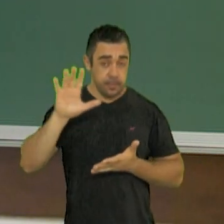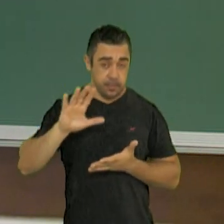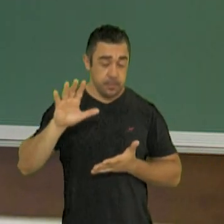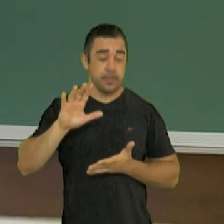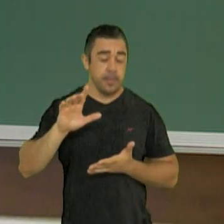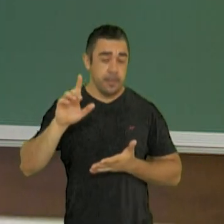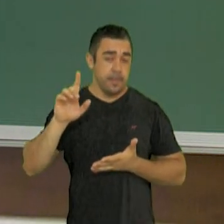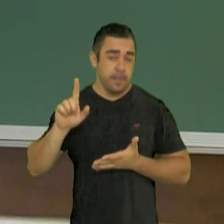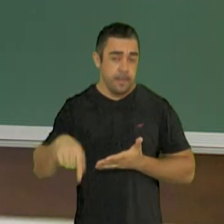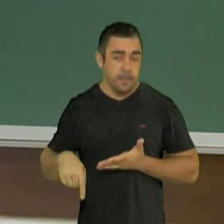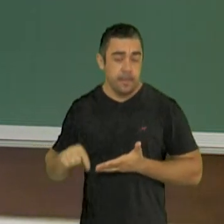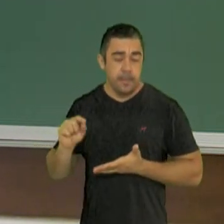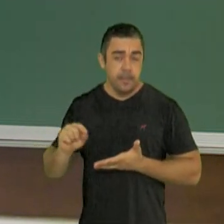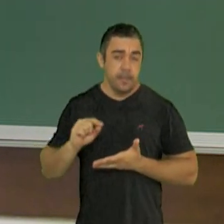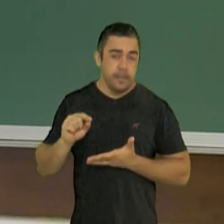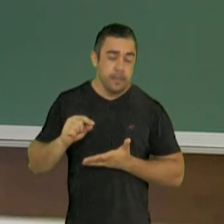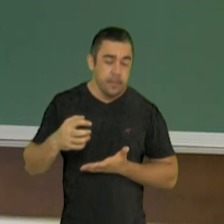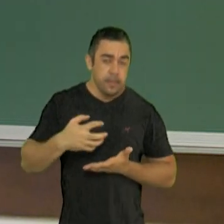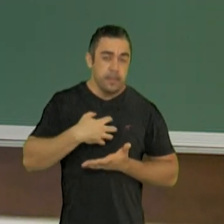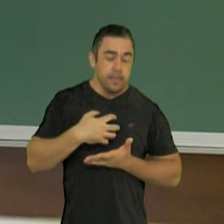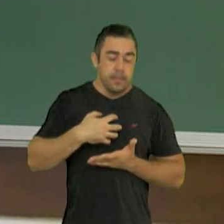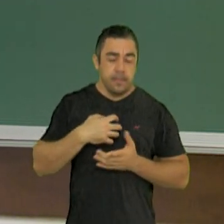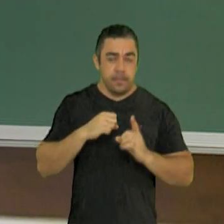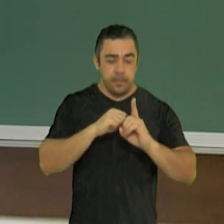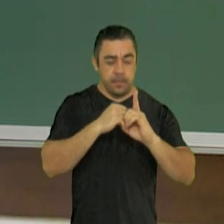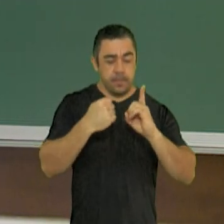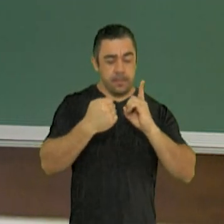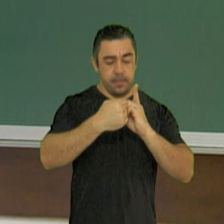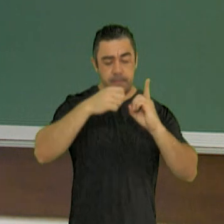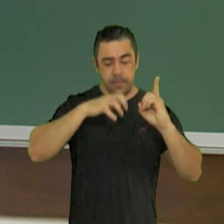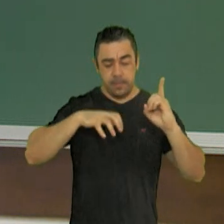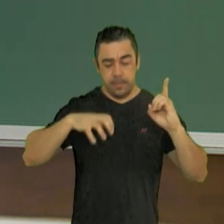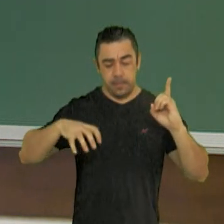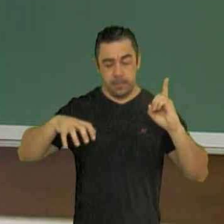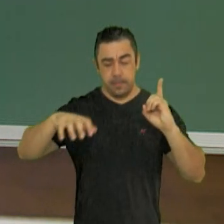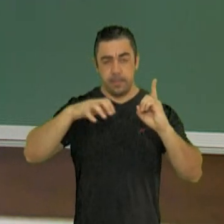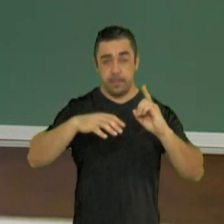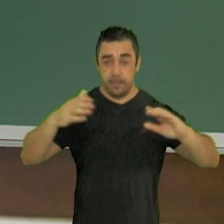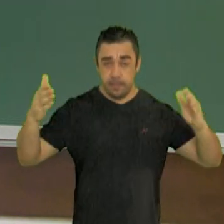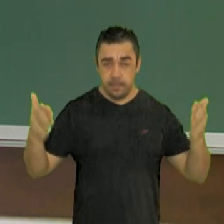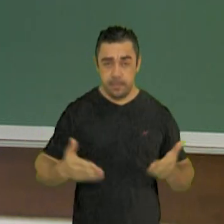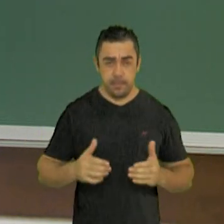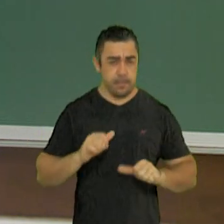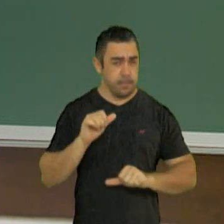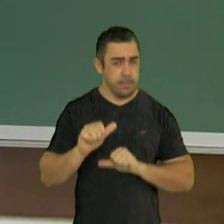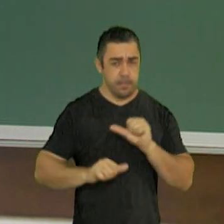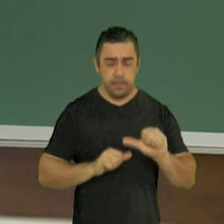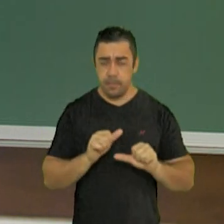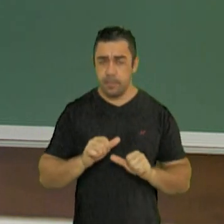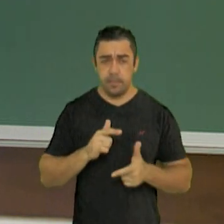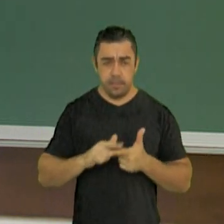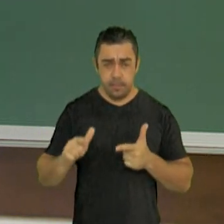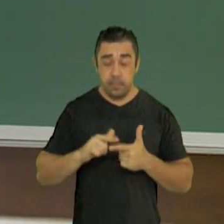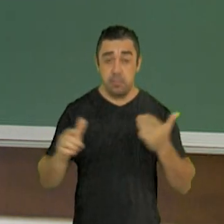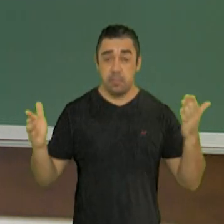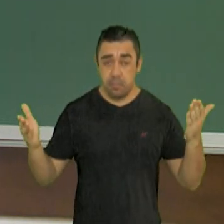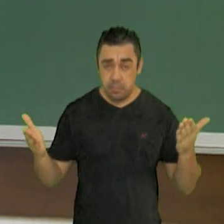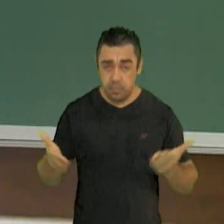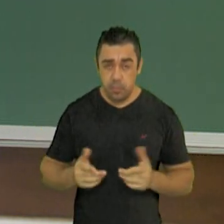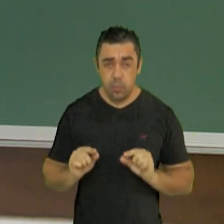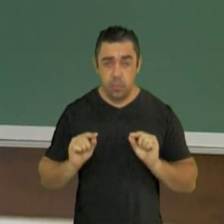né, trouxe uma formação socioespacial hoje, né, que passou por diversos problemas e hoje vem